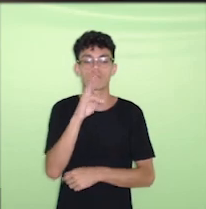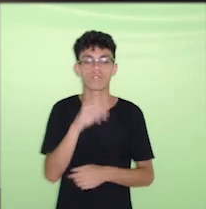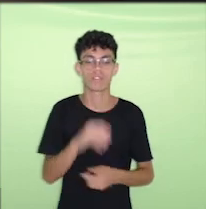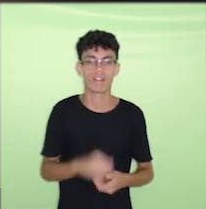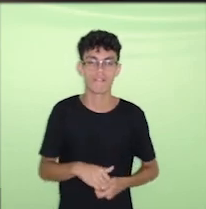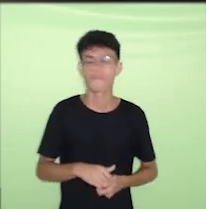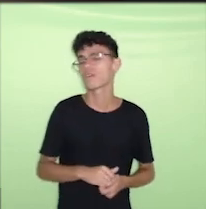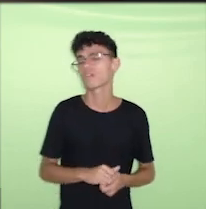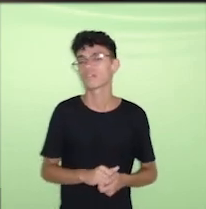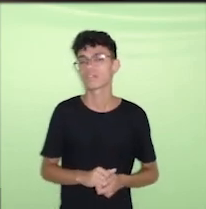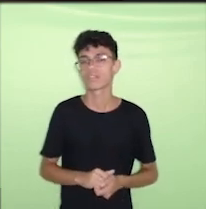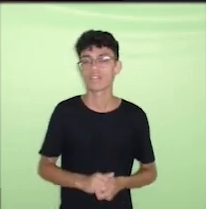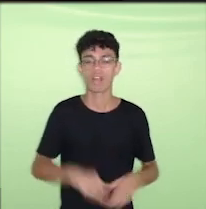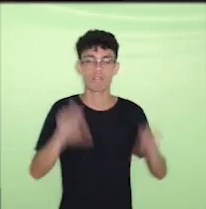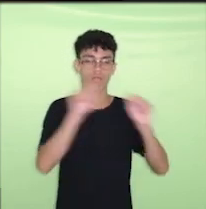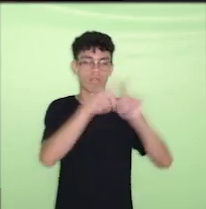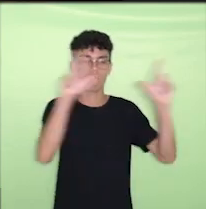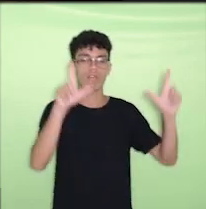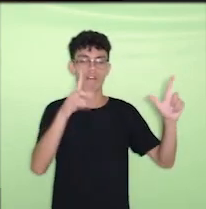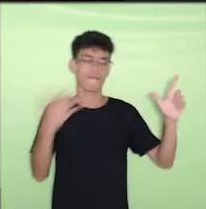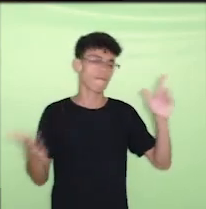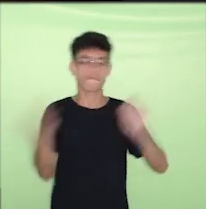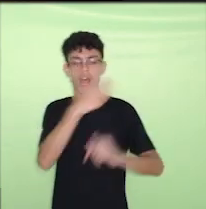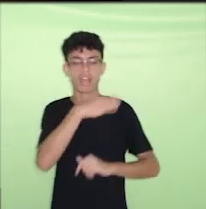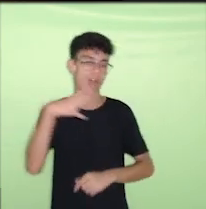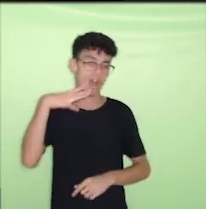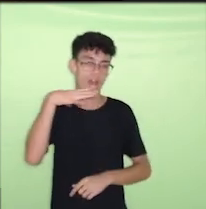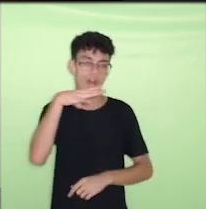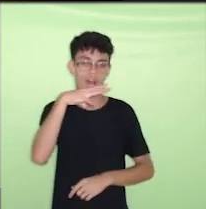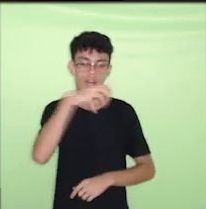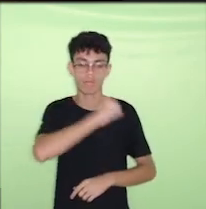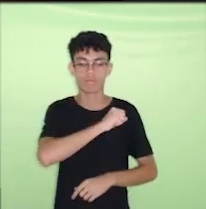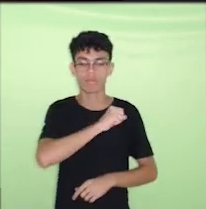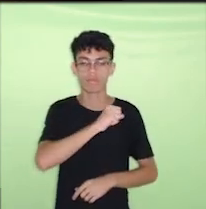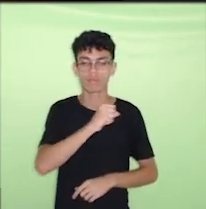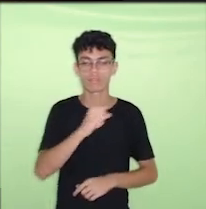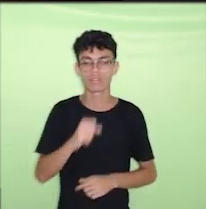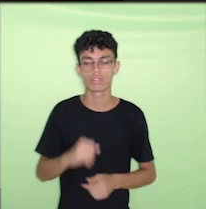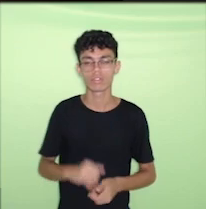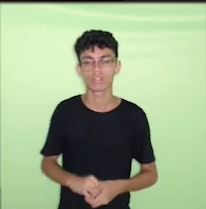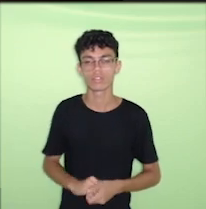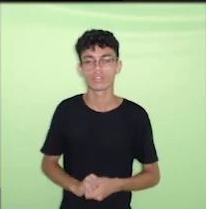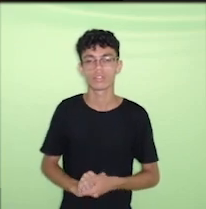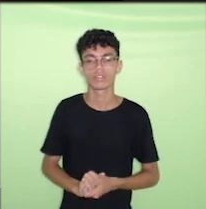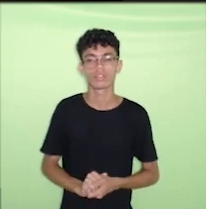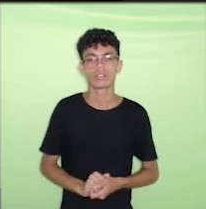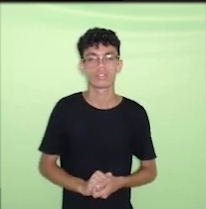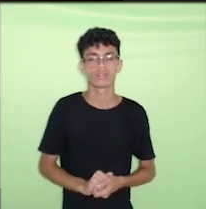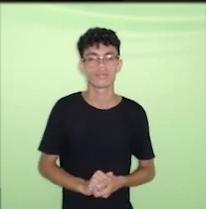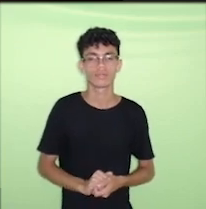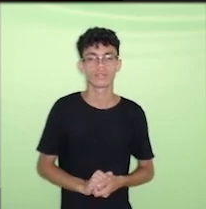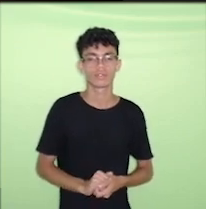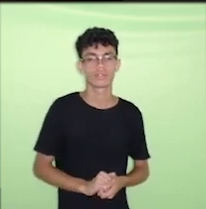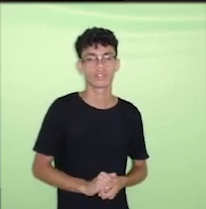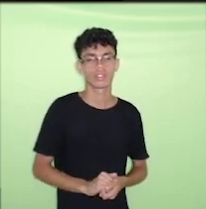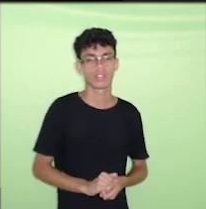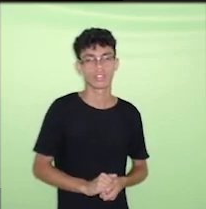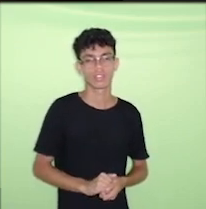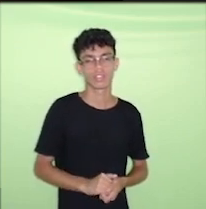responde. Vamos, à lousa! A lousa, depressa, depressa. Eu não posso,